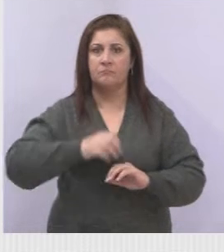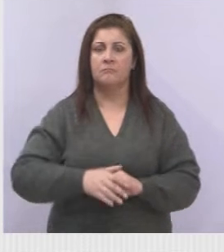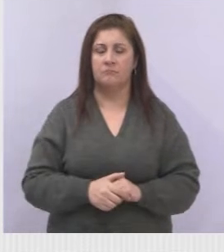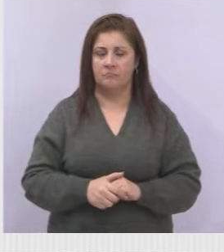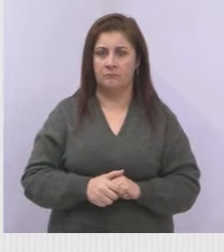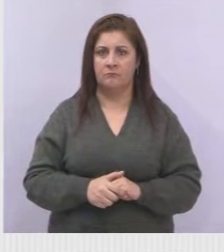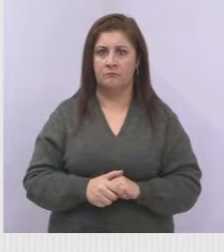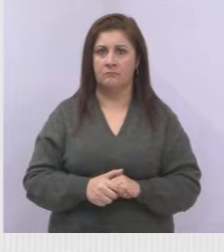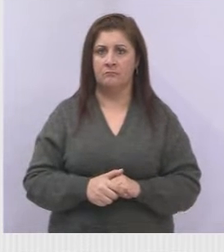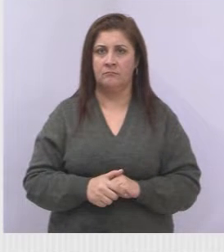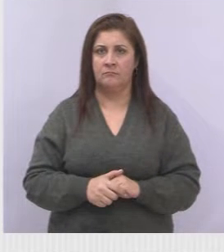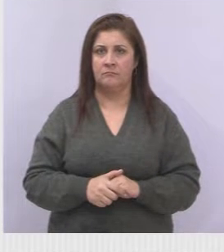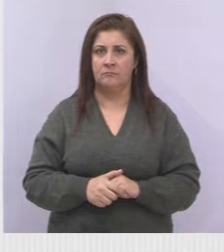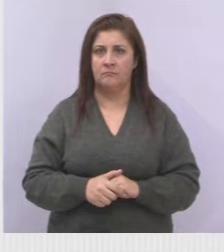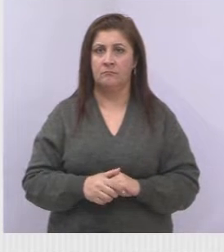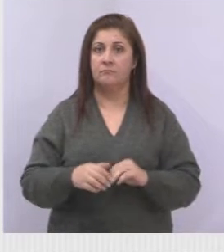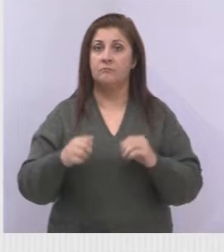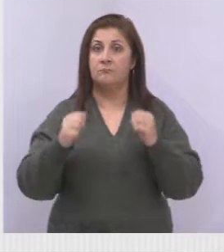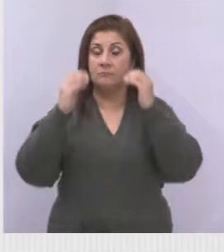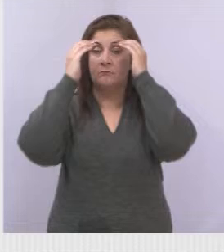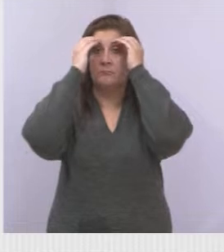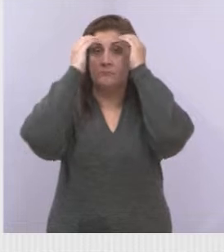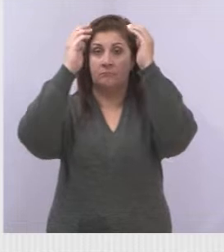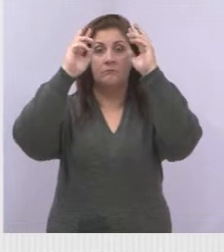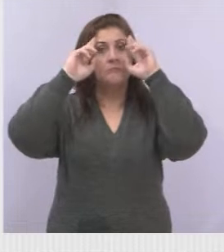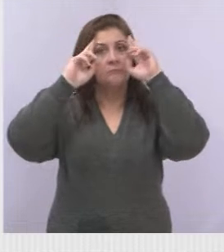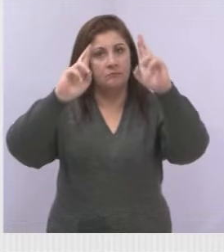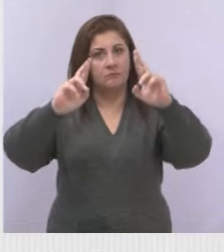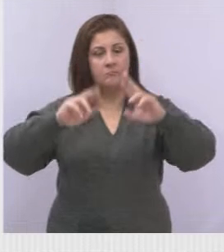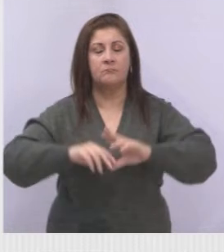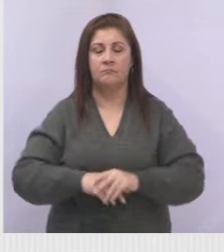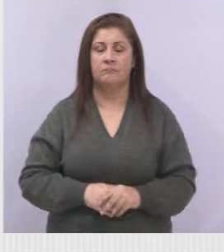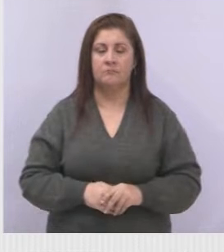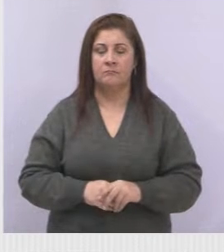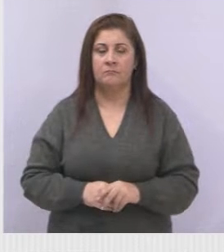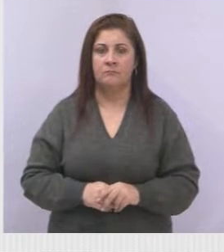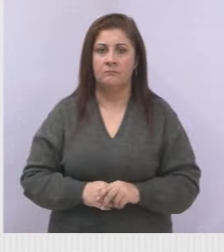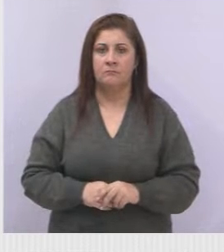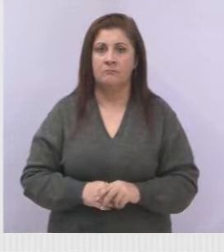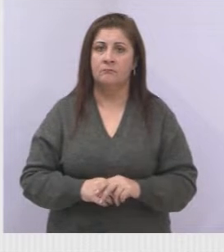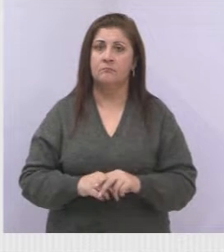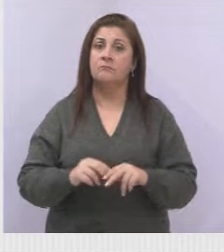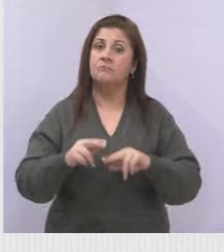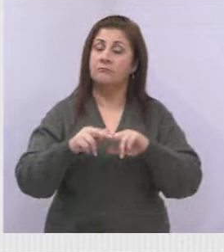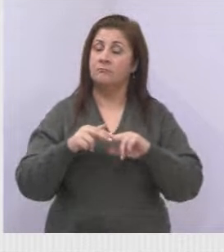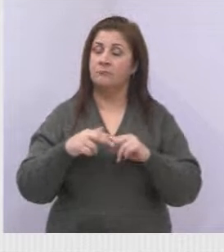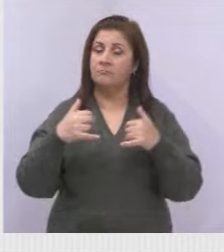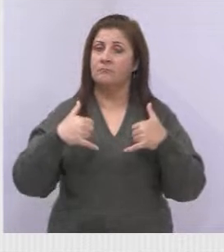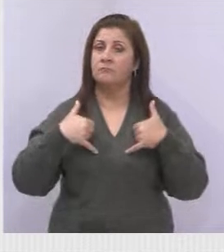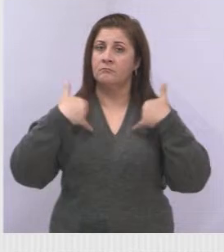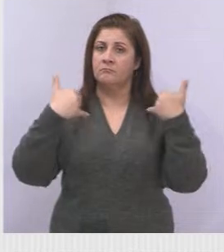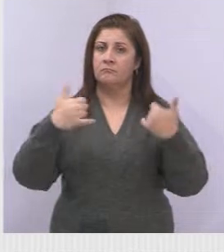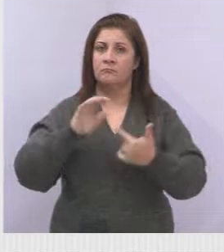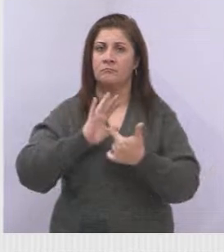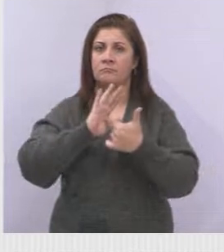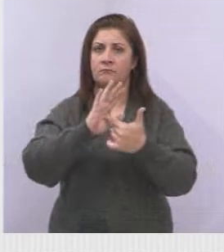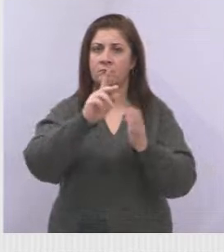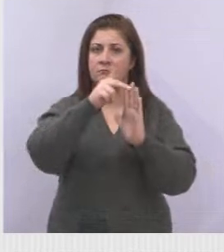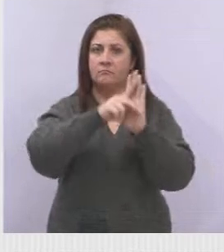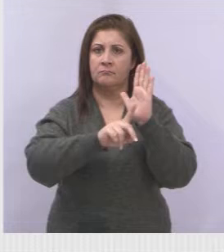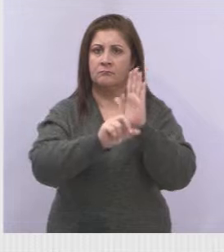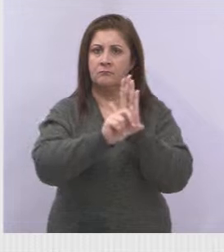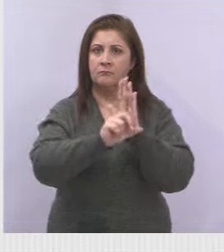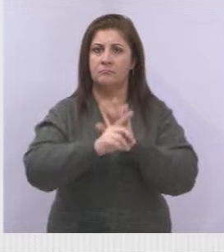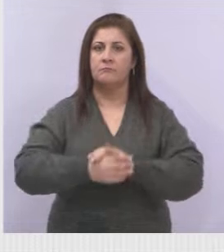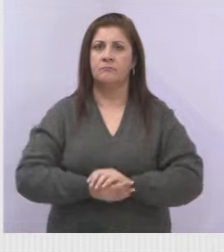seja finalmente cumprida e respeitada. Portanto, é com um imenso orgulho que apresento esse projeto de